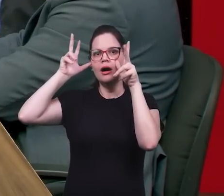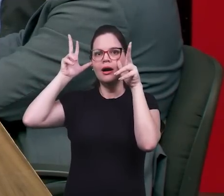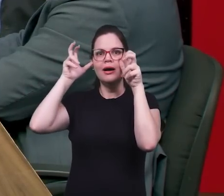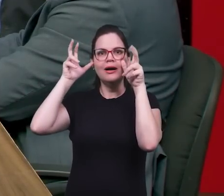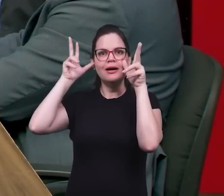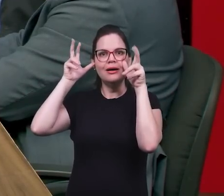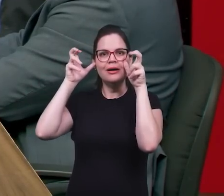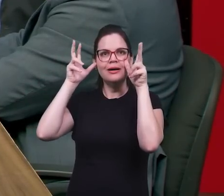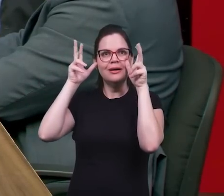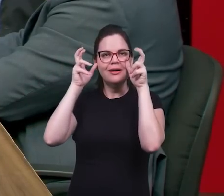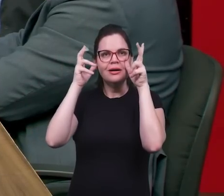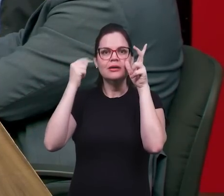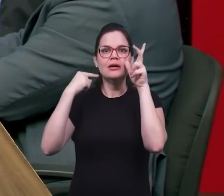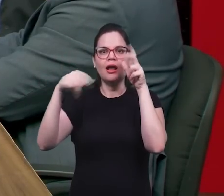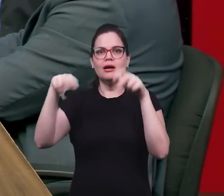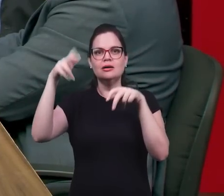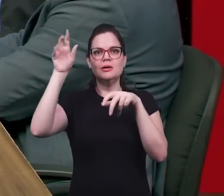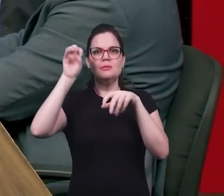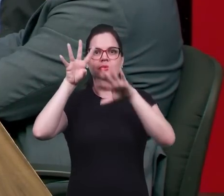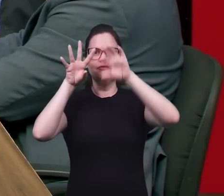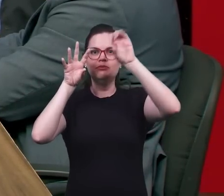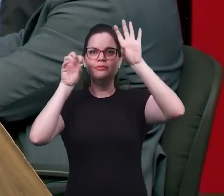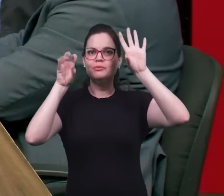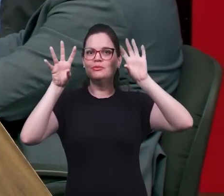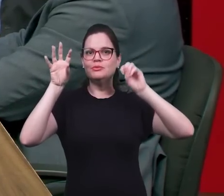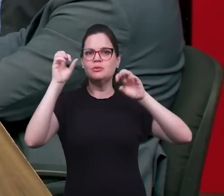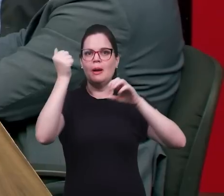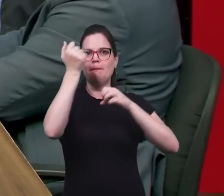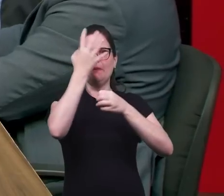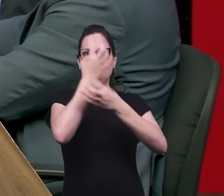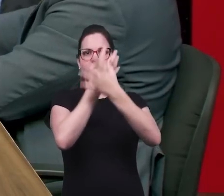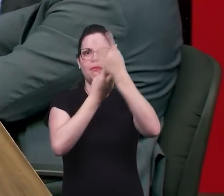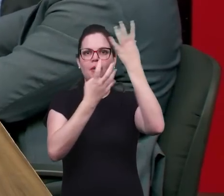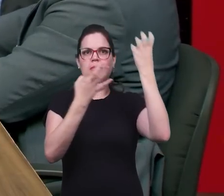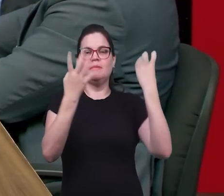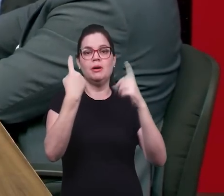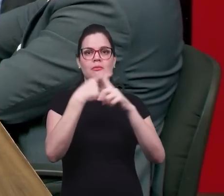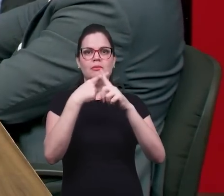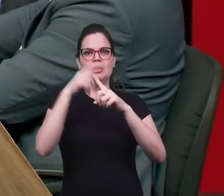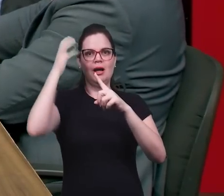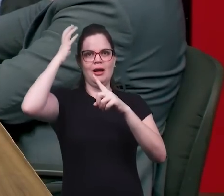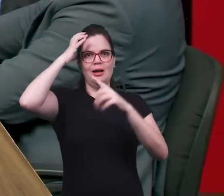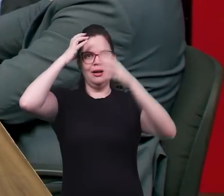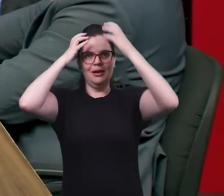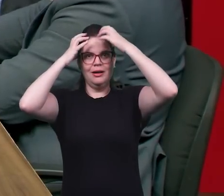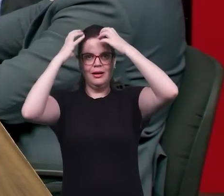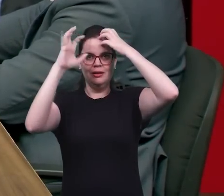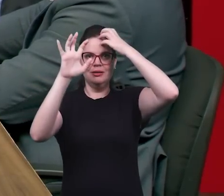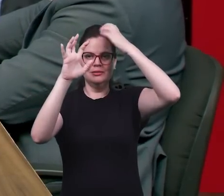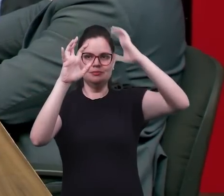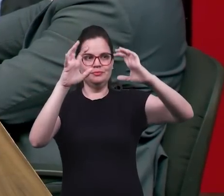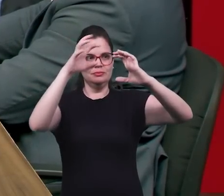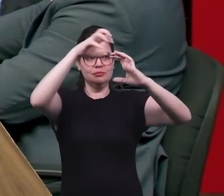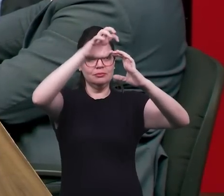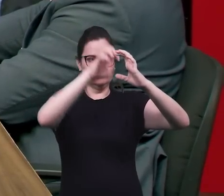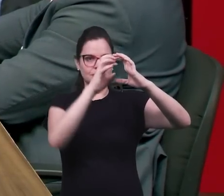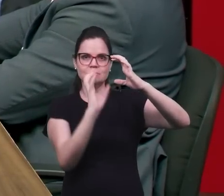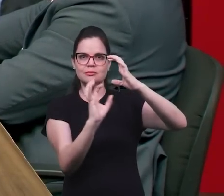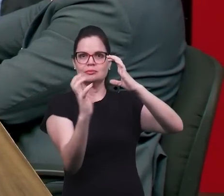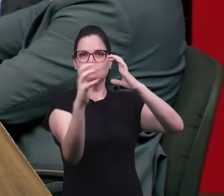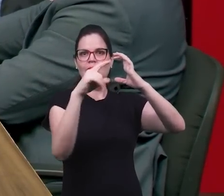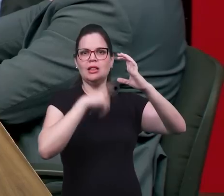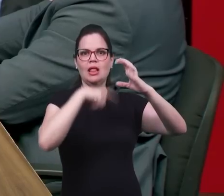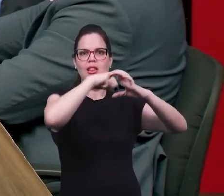mas como o cérebro ele tem tempos diferentes para processar cada um deles, ele precisa acionar vários